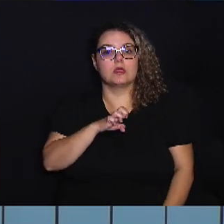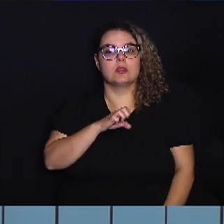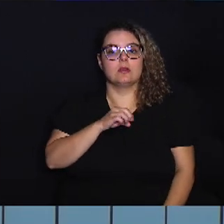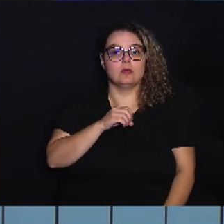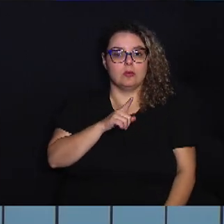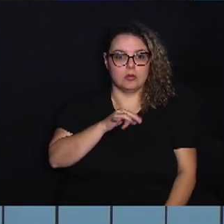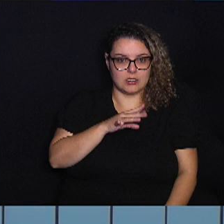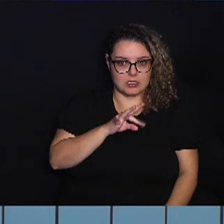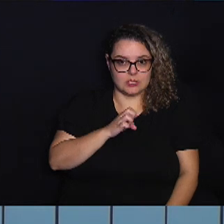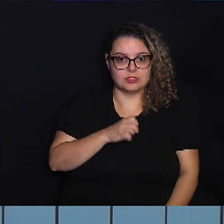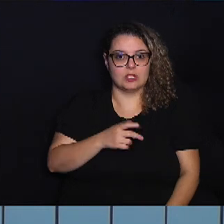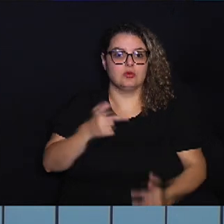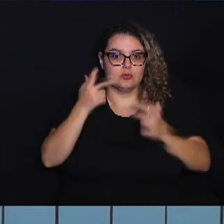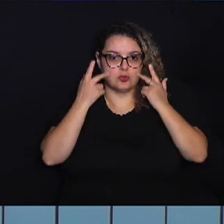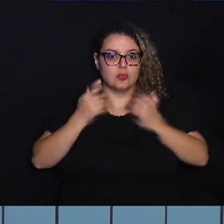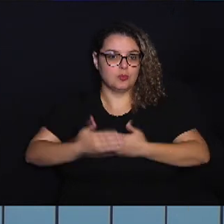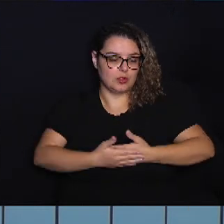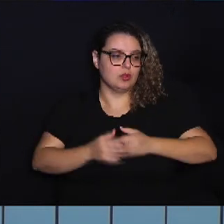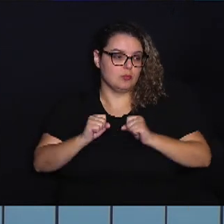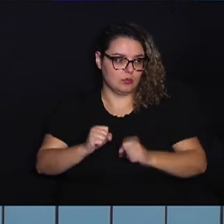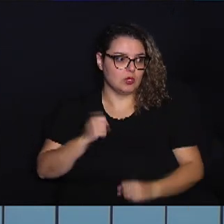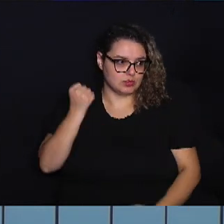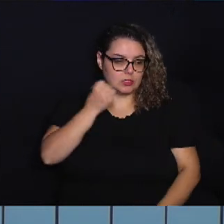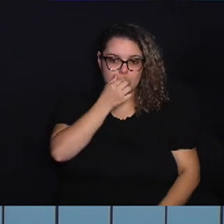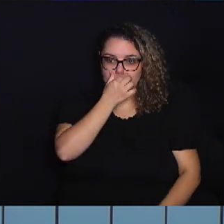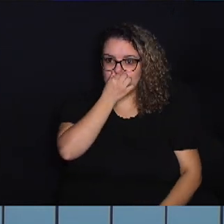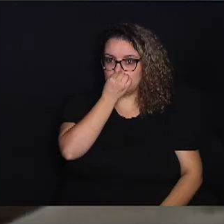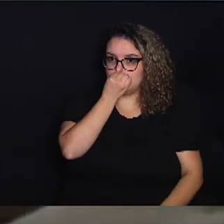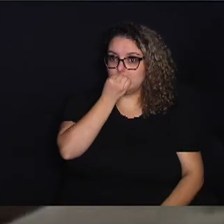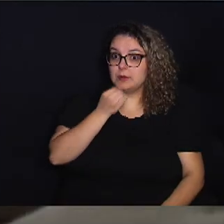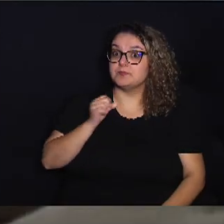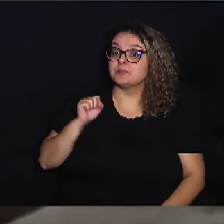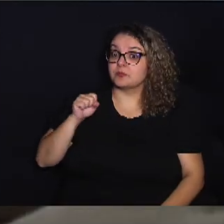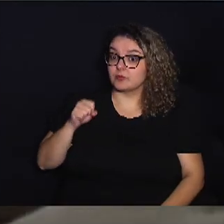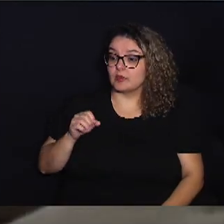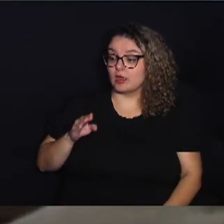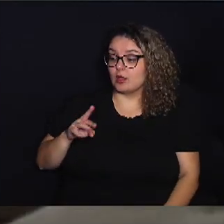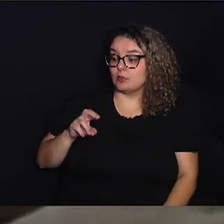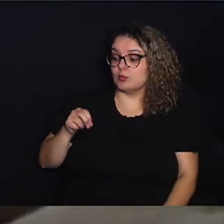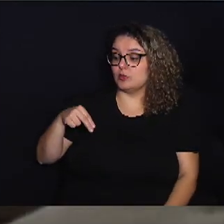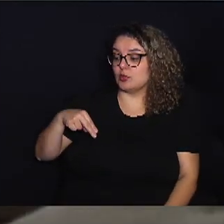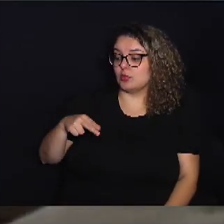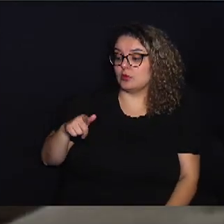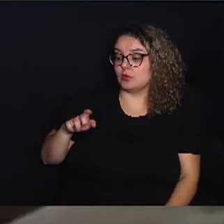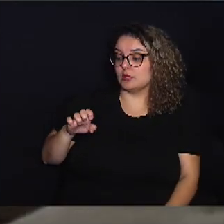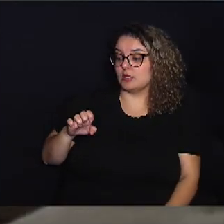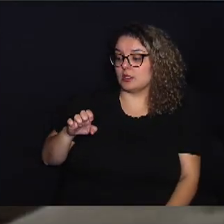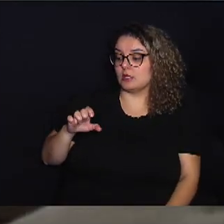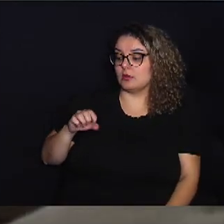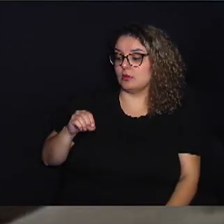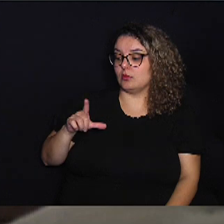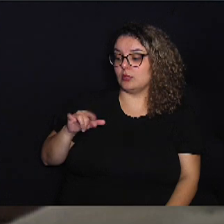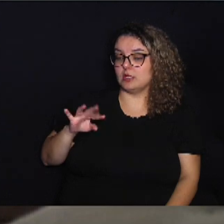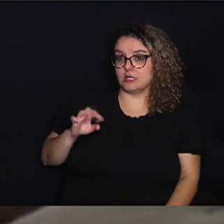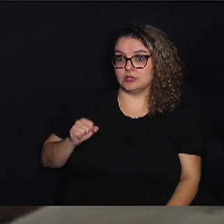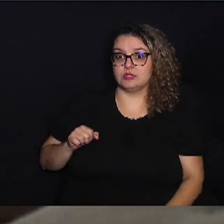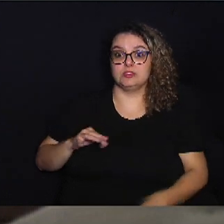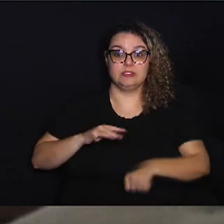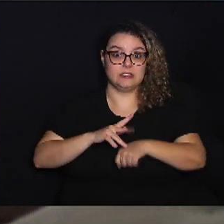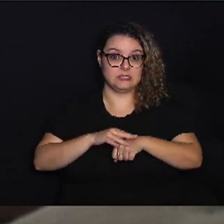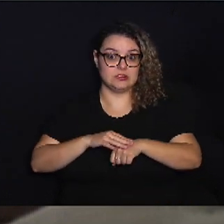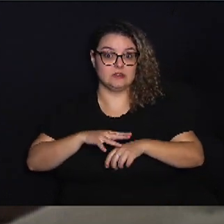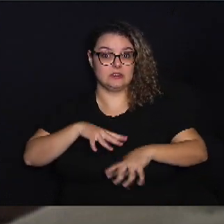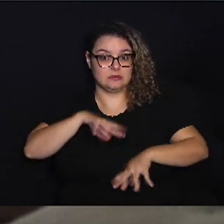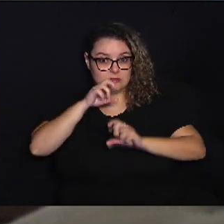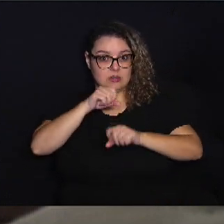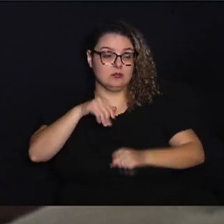nos bebês e ela pode agravar, né, doutora? A bronquiolite, dessas doenças infecciosas respiratórias todas, é a